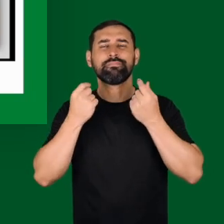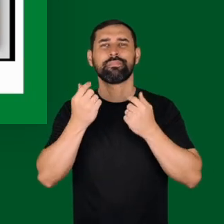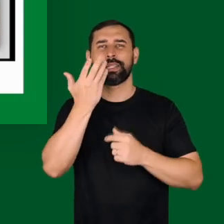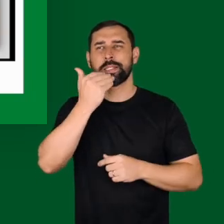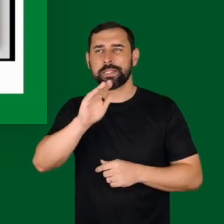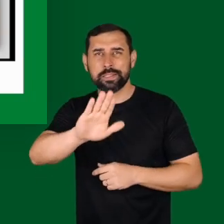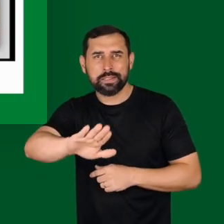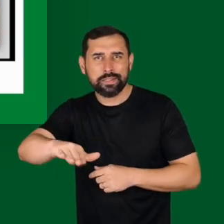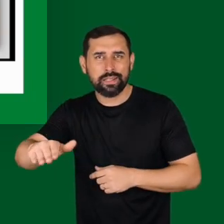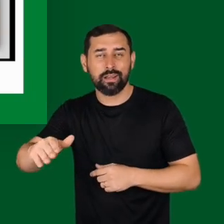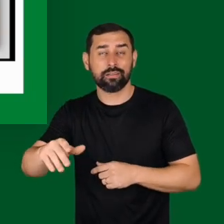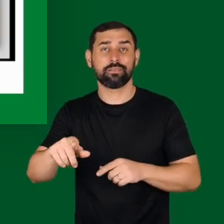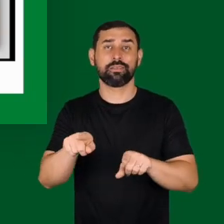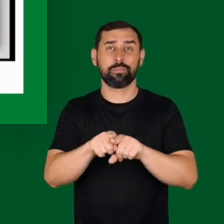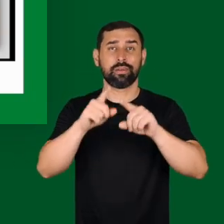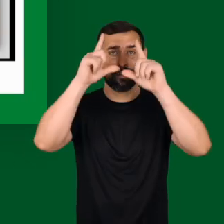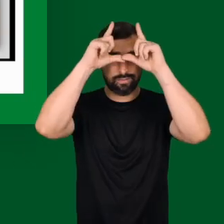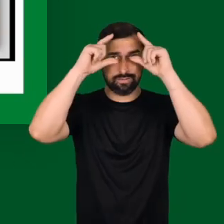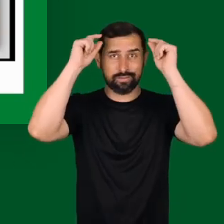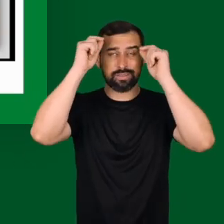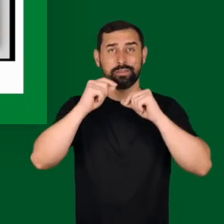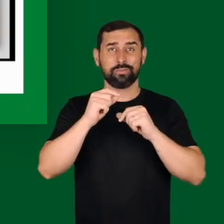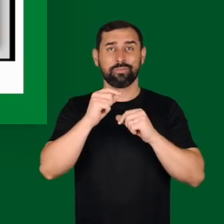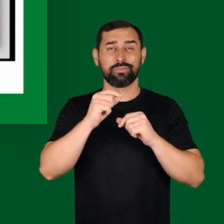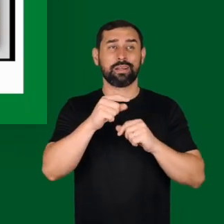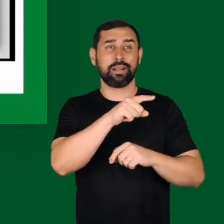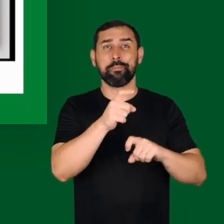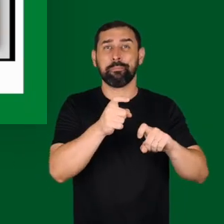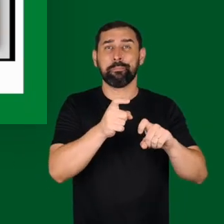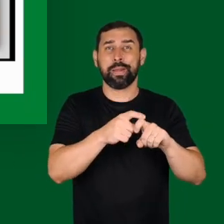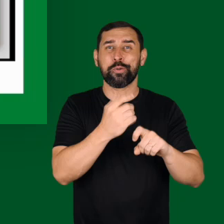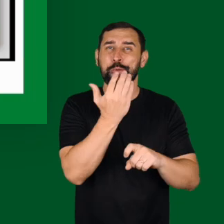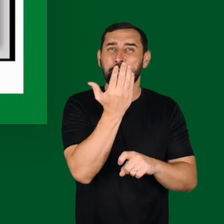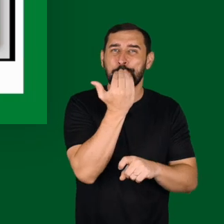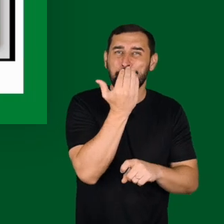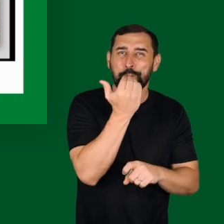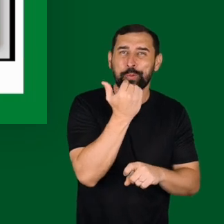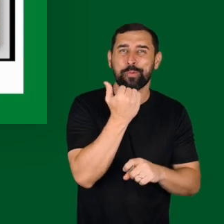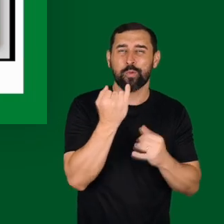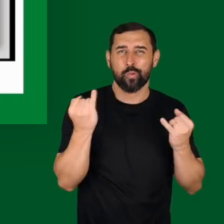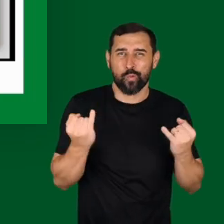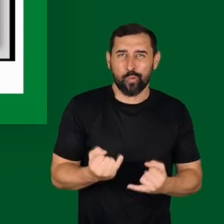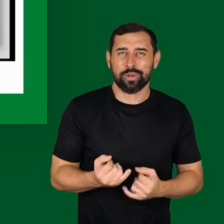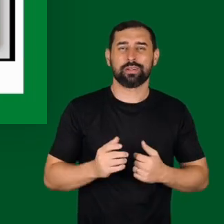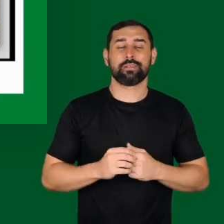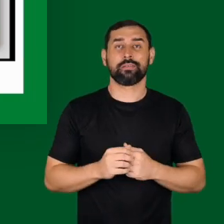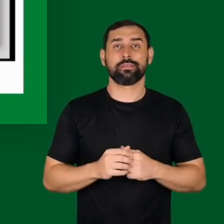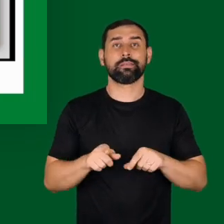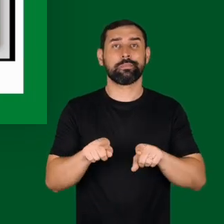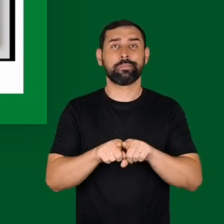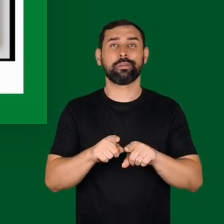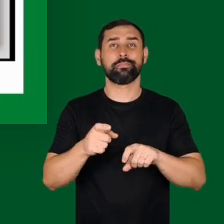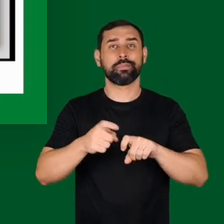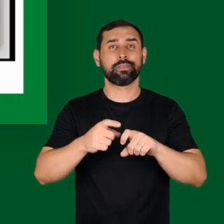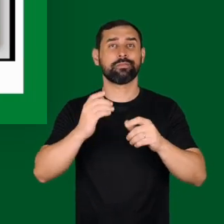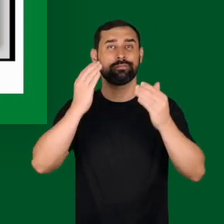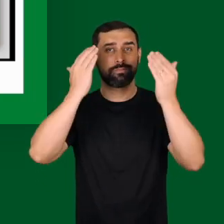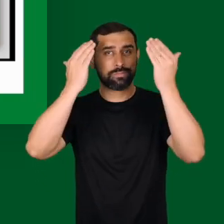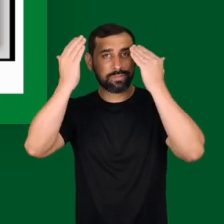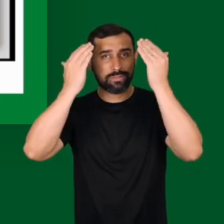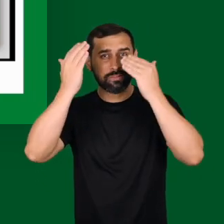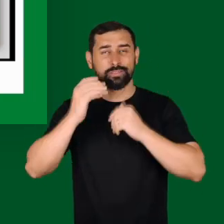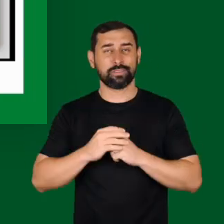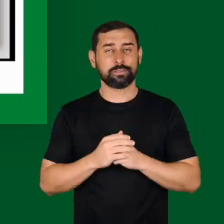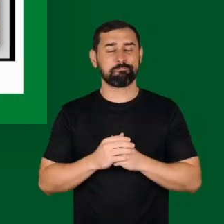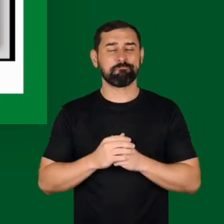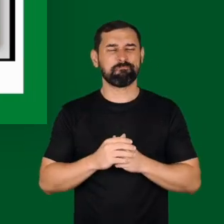endocrinologistas, endocrinologistas pediatra também, as enfermeiras, as nutricionistas, as psicólogas e um